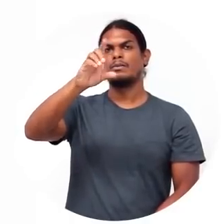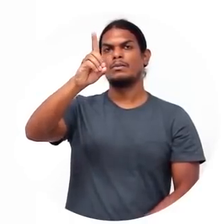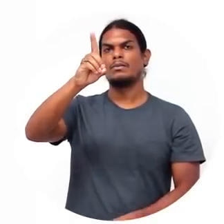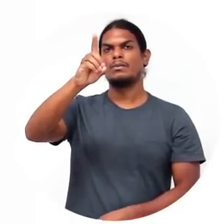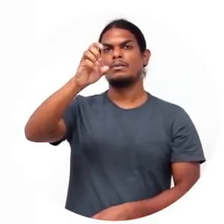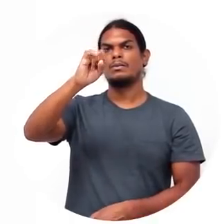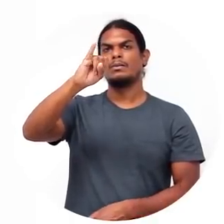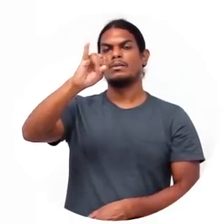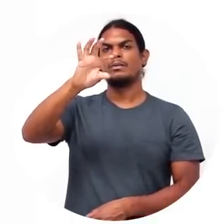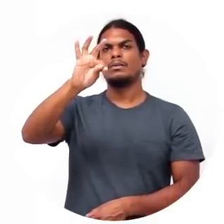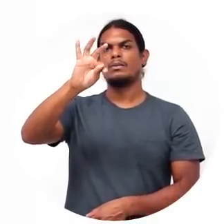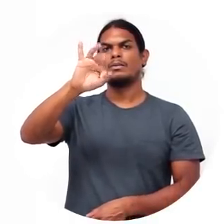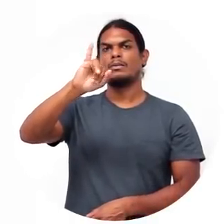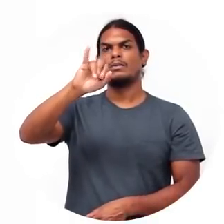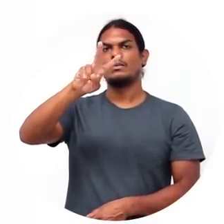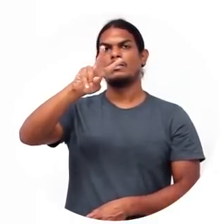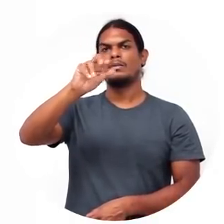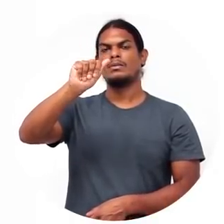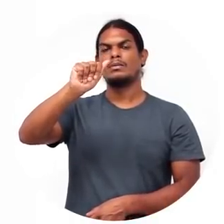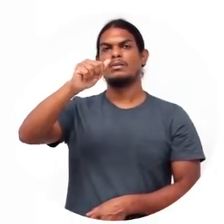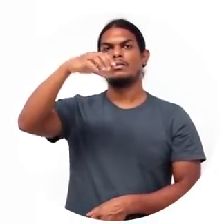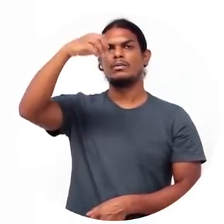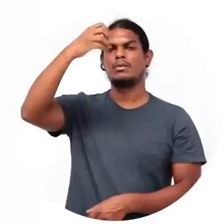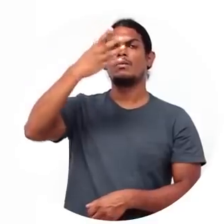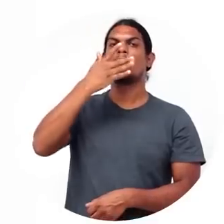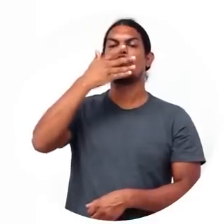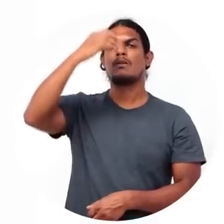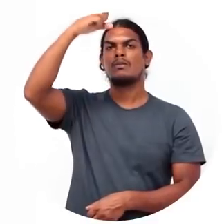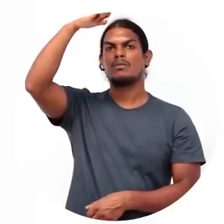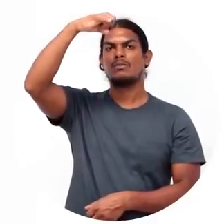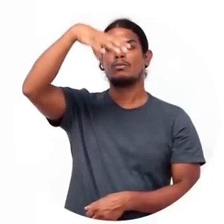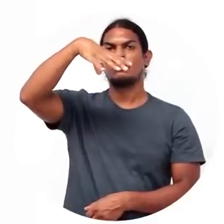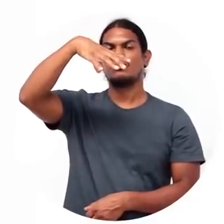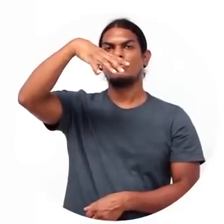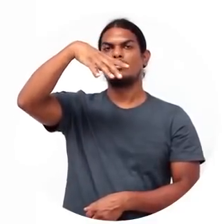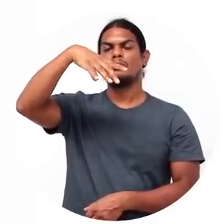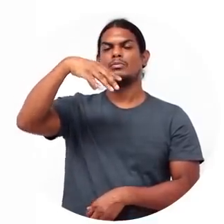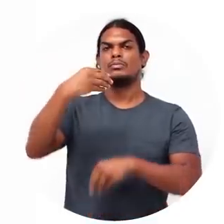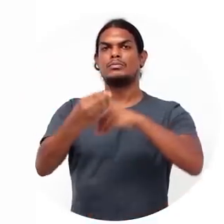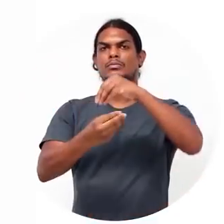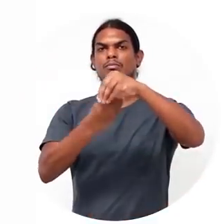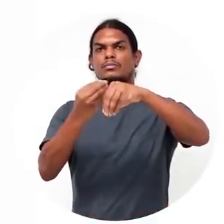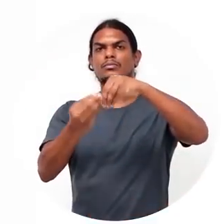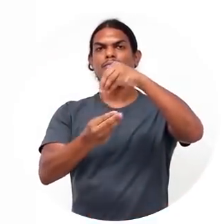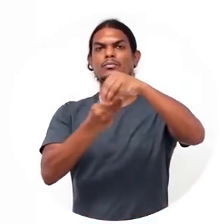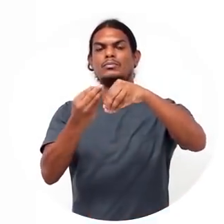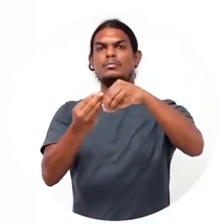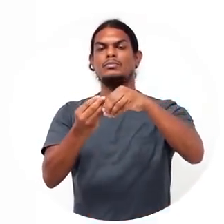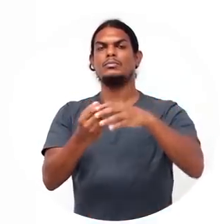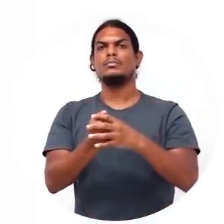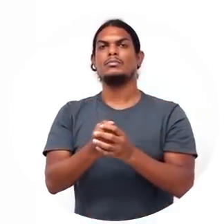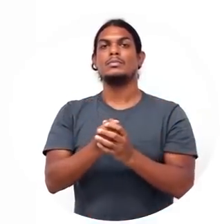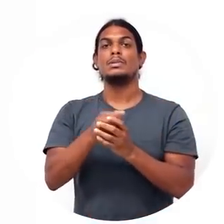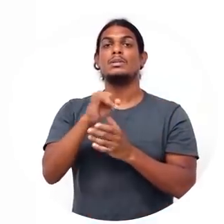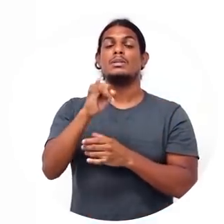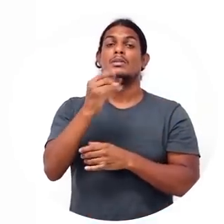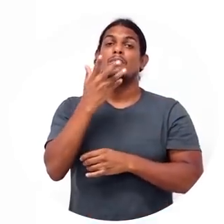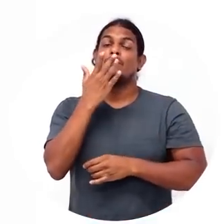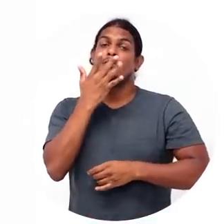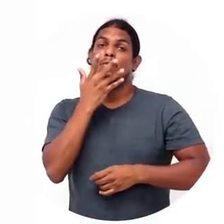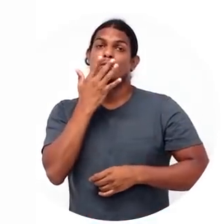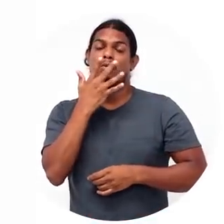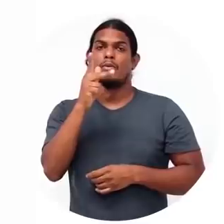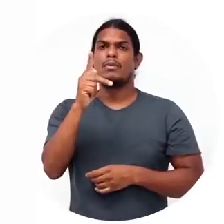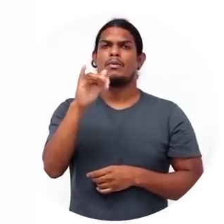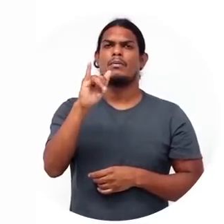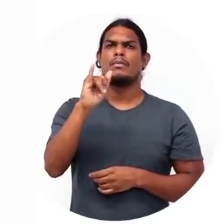Da cor luz, quando se junta, tem a síntese aditiva. Já se for cor